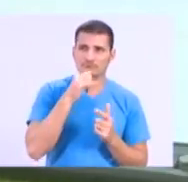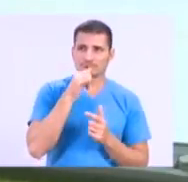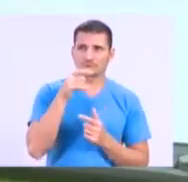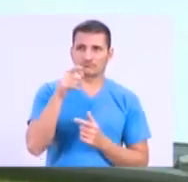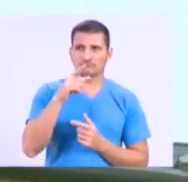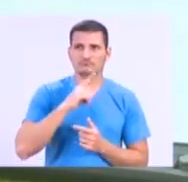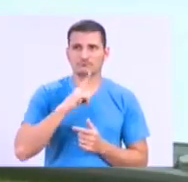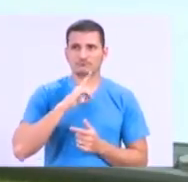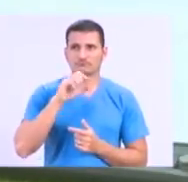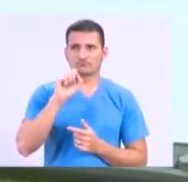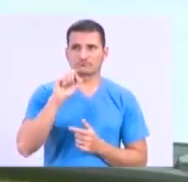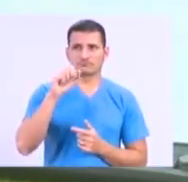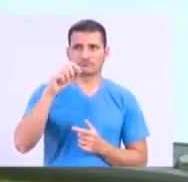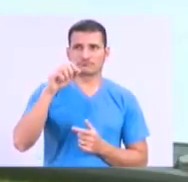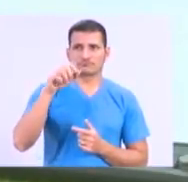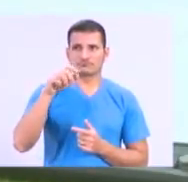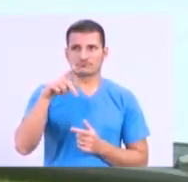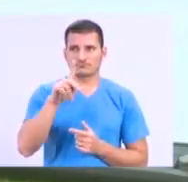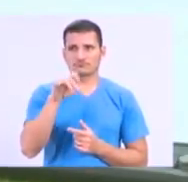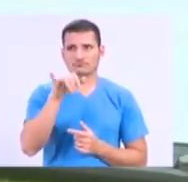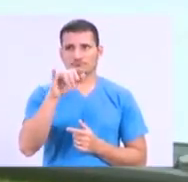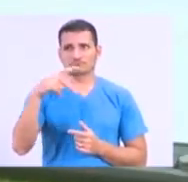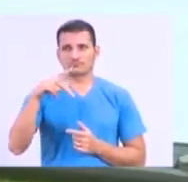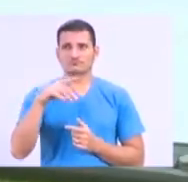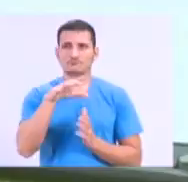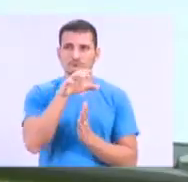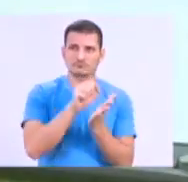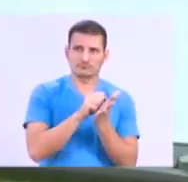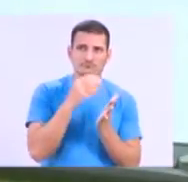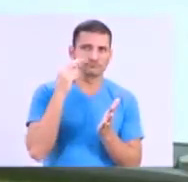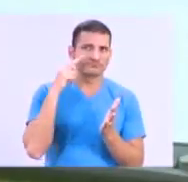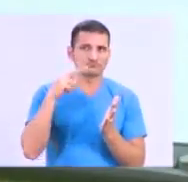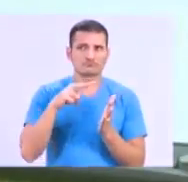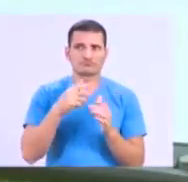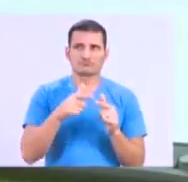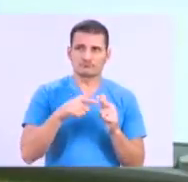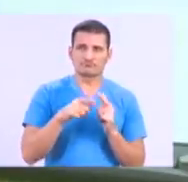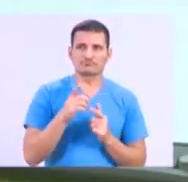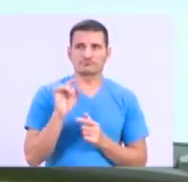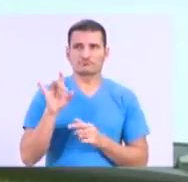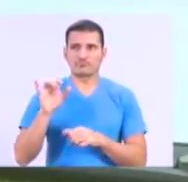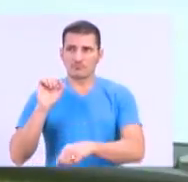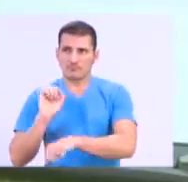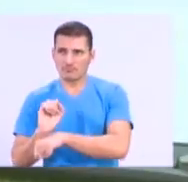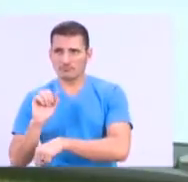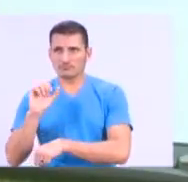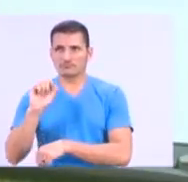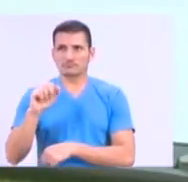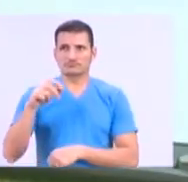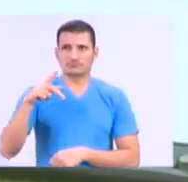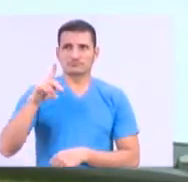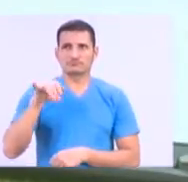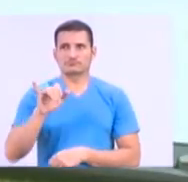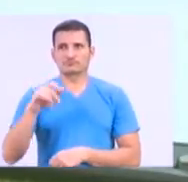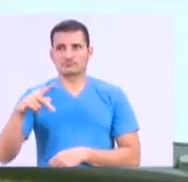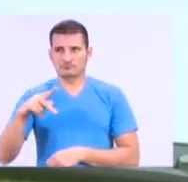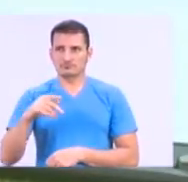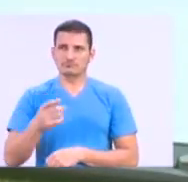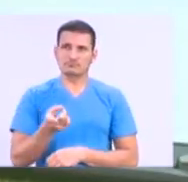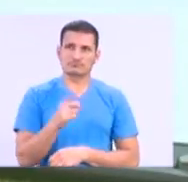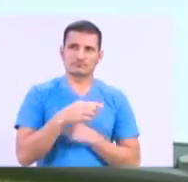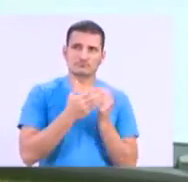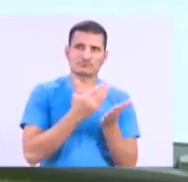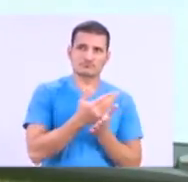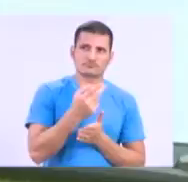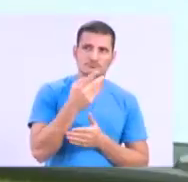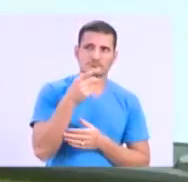instalado e vê que aconteceu algum tipo de problema, você para a execução do Skype e inicia o seu software, o software que você